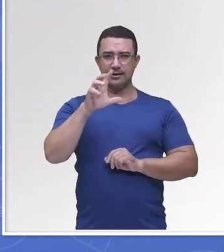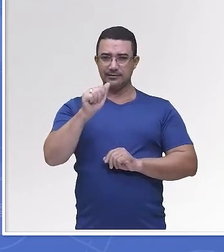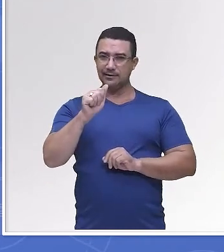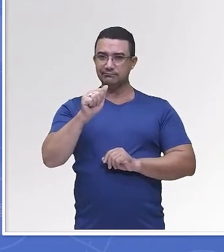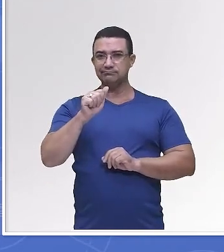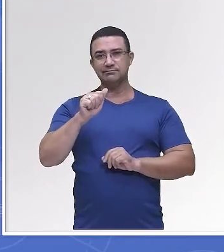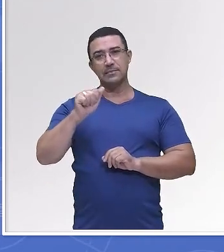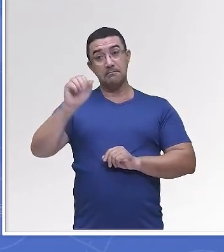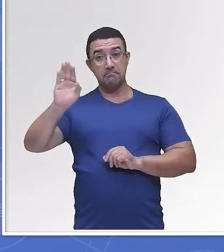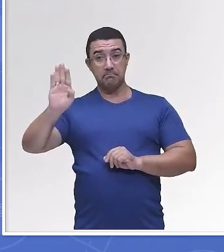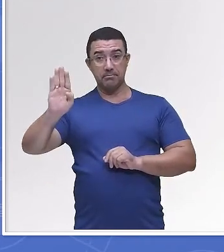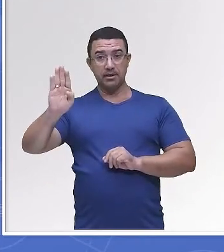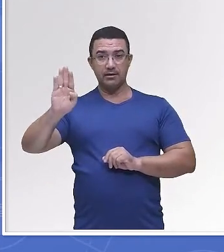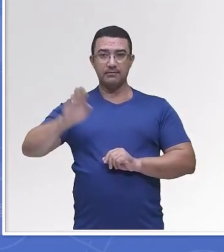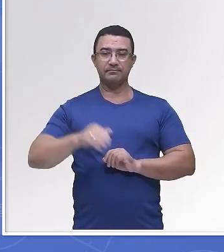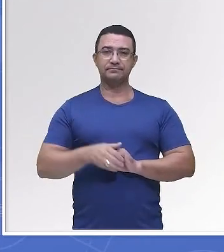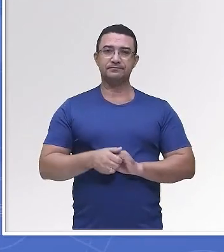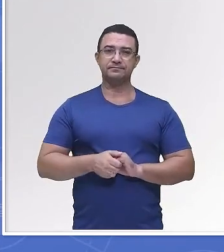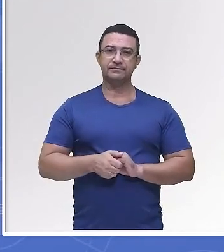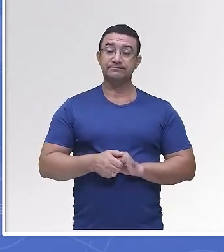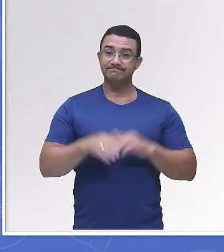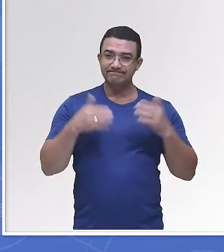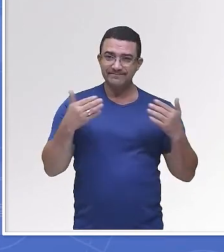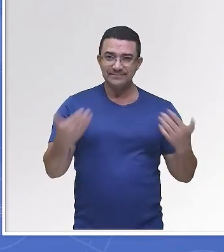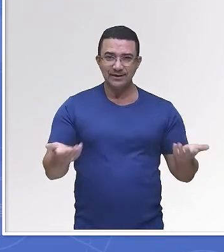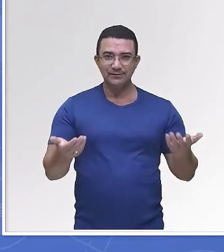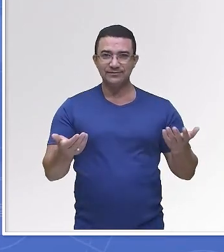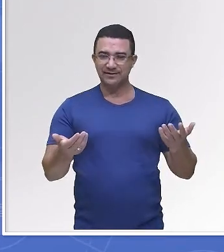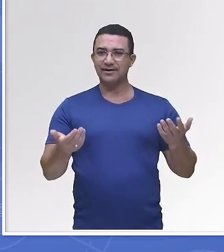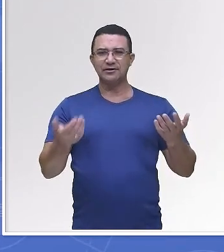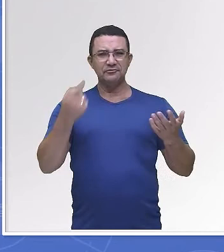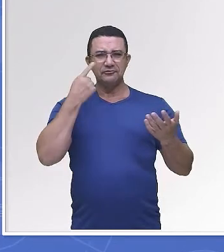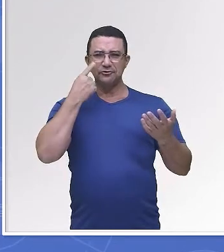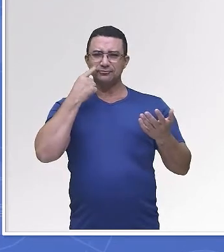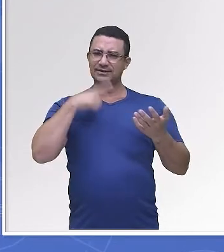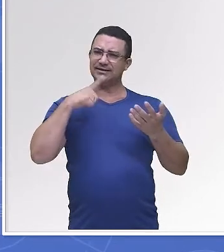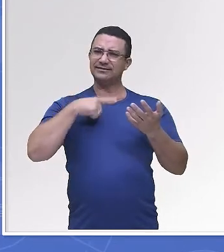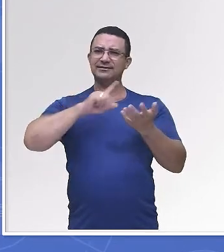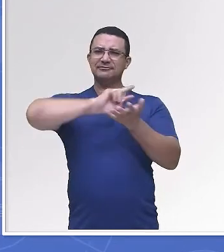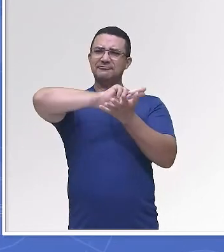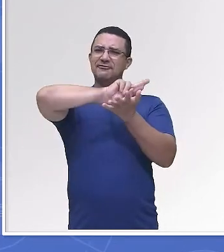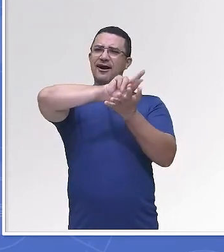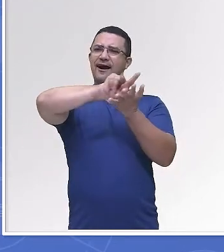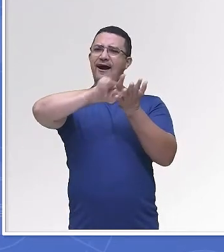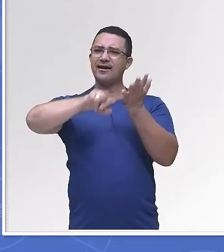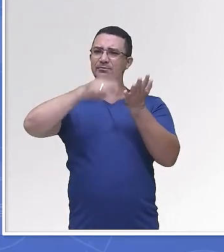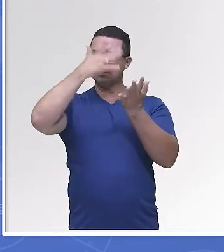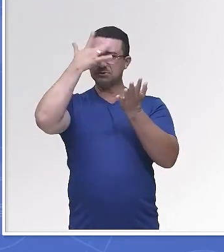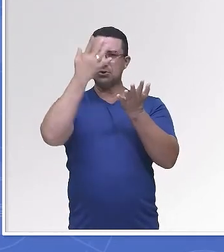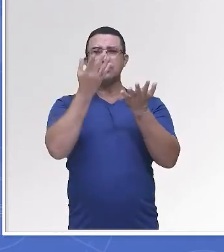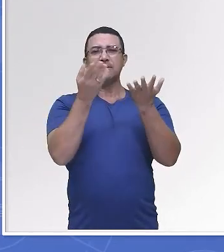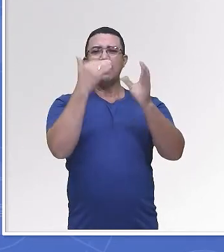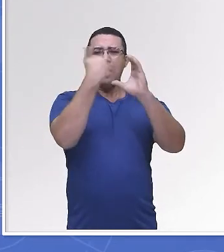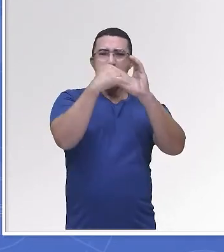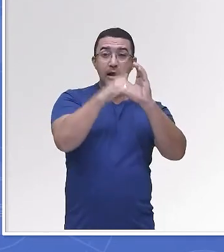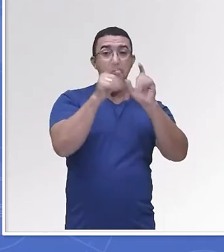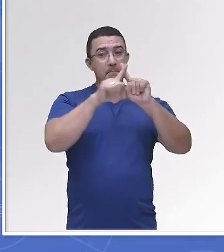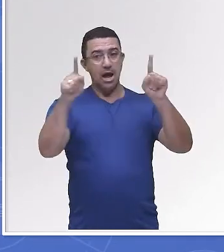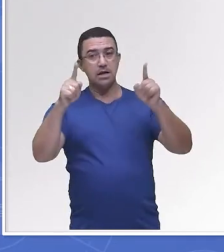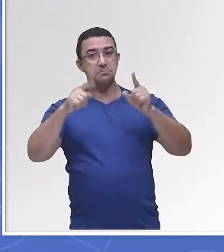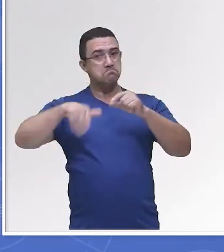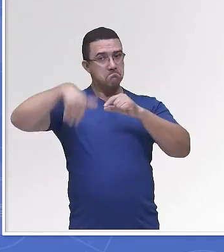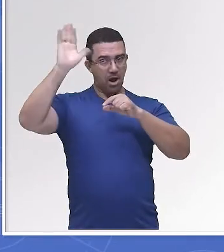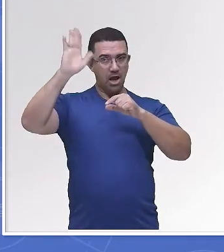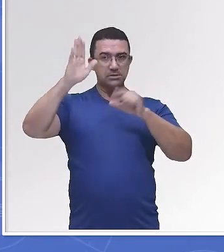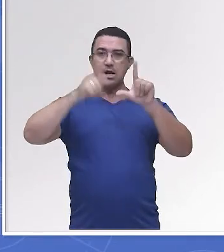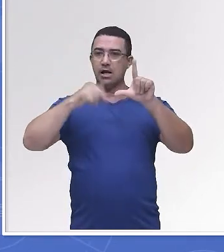B para a questão 2. Então, a gente tem aí um processo em que a maioria respondeu de novo a alternativa B, mas teve um